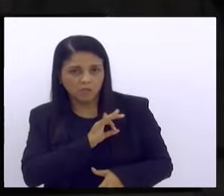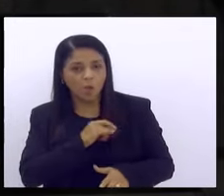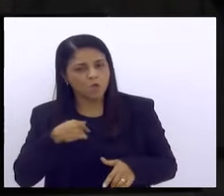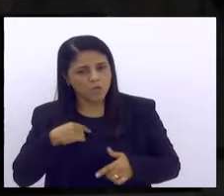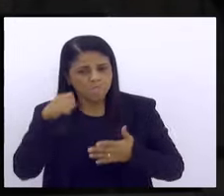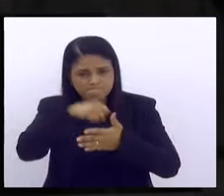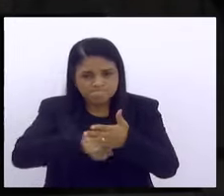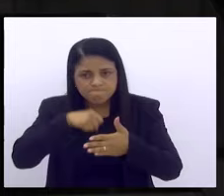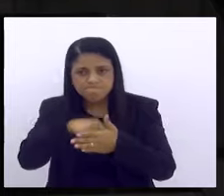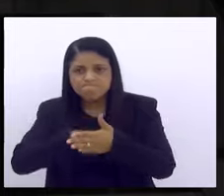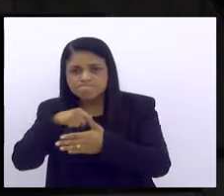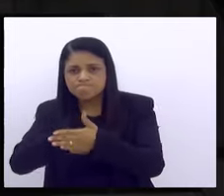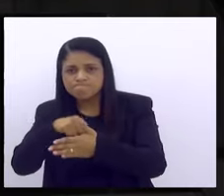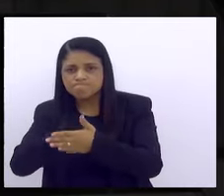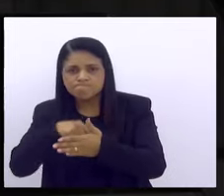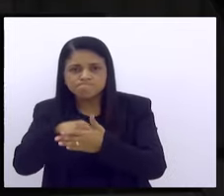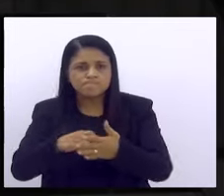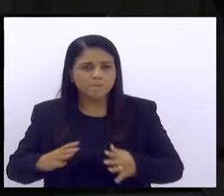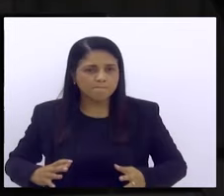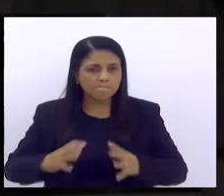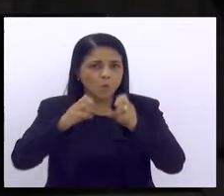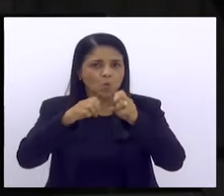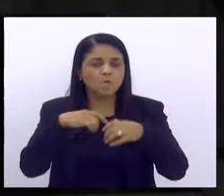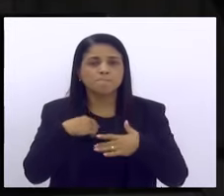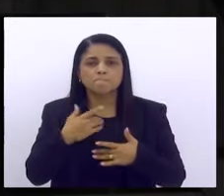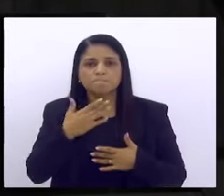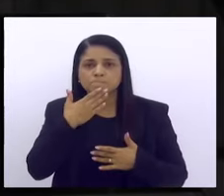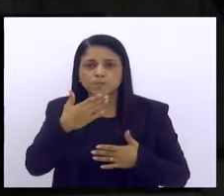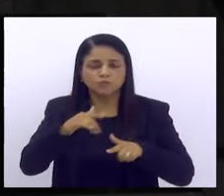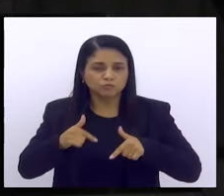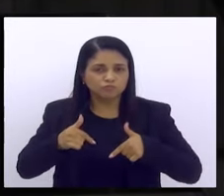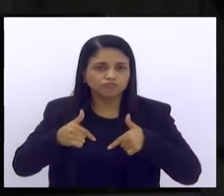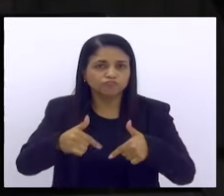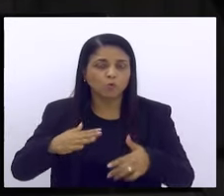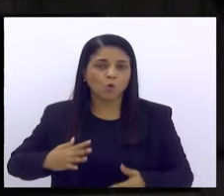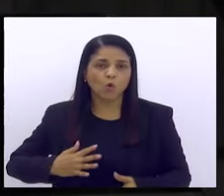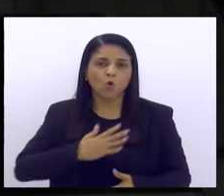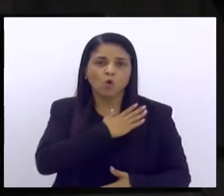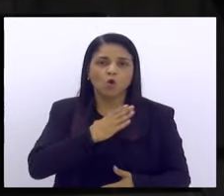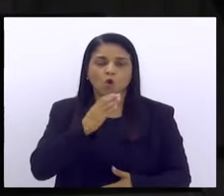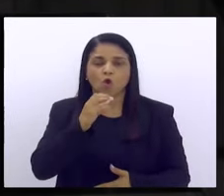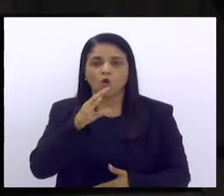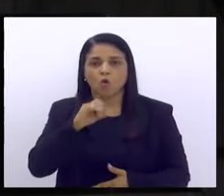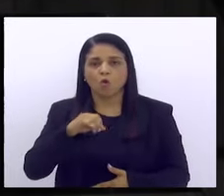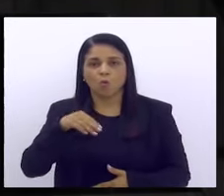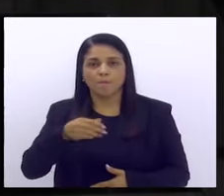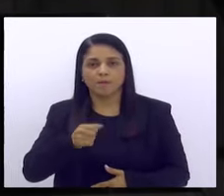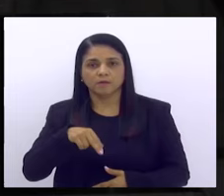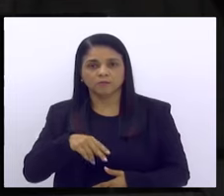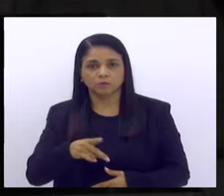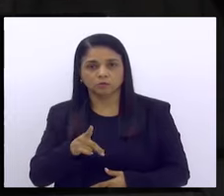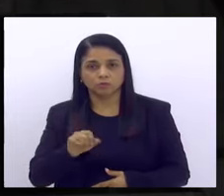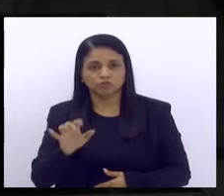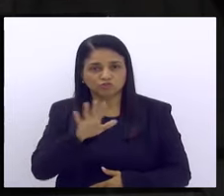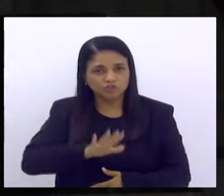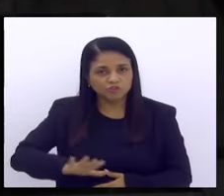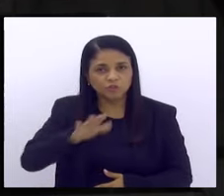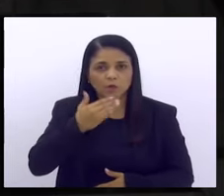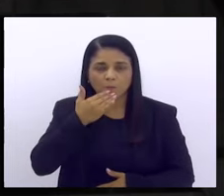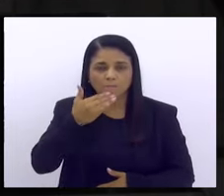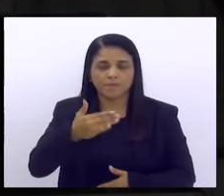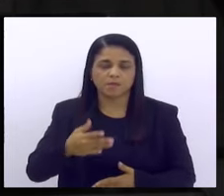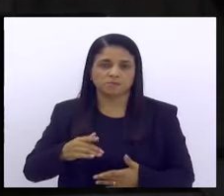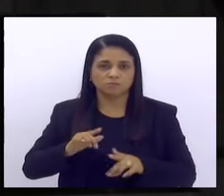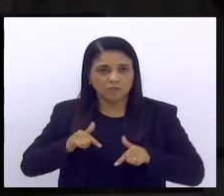repudiando, brigando e pedindo uma atitude enérgica do comando geral. É isso que nós fazemos aqui. Aprovamos